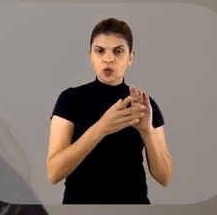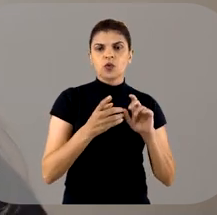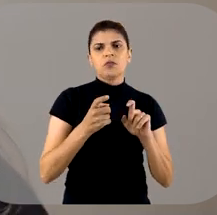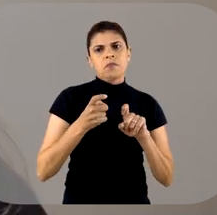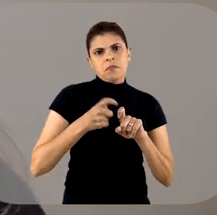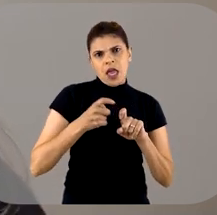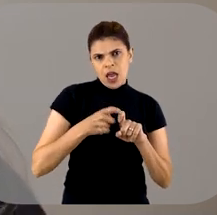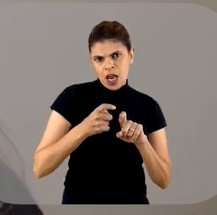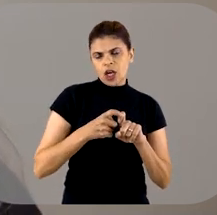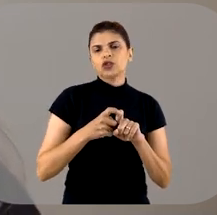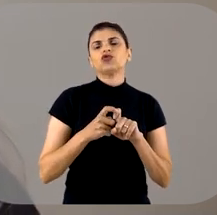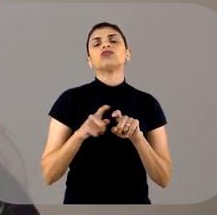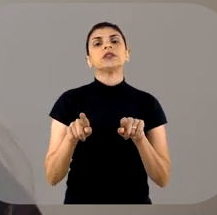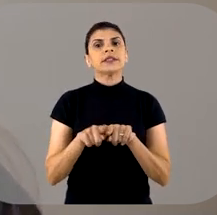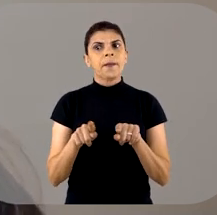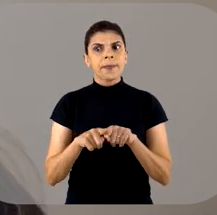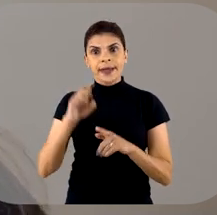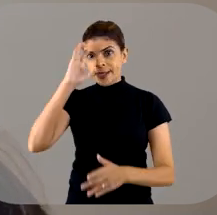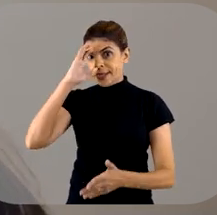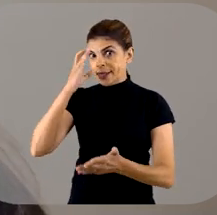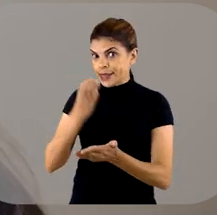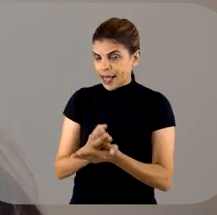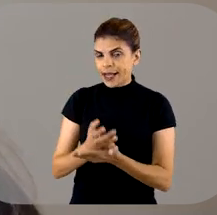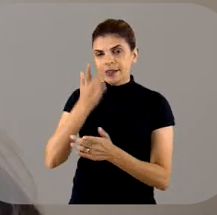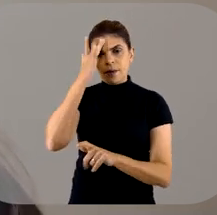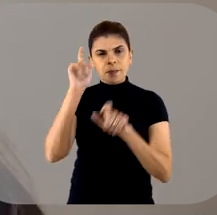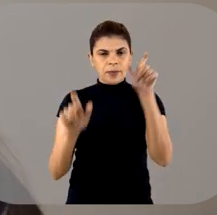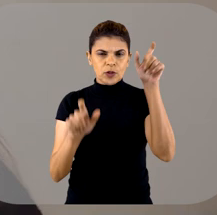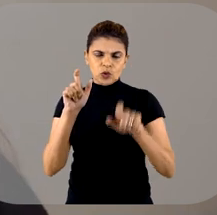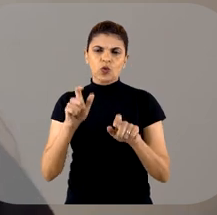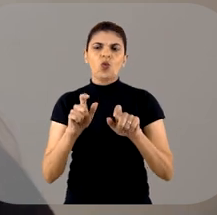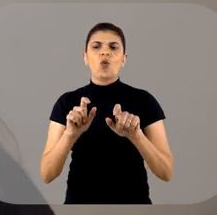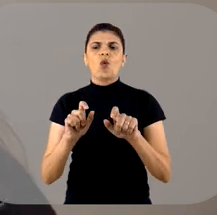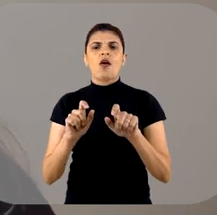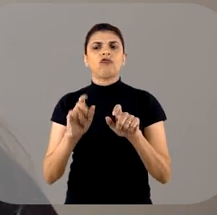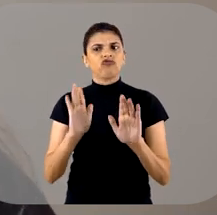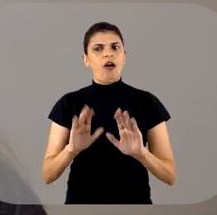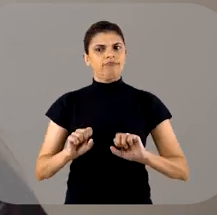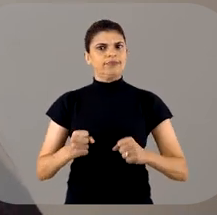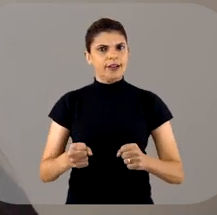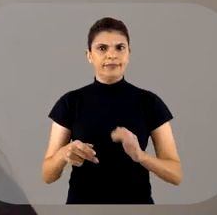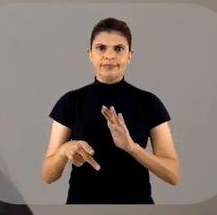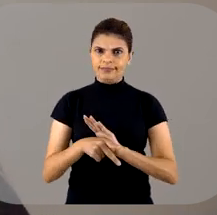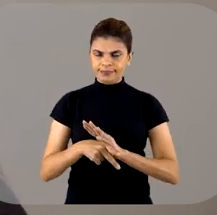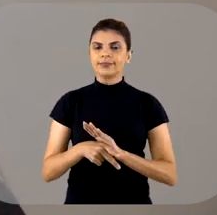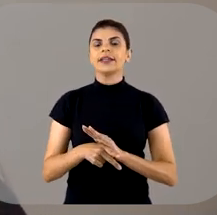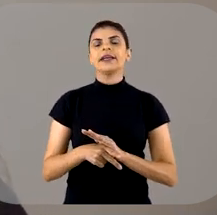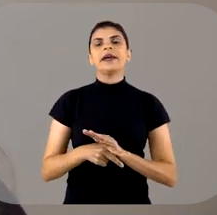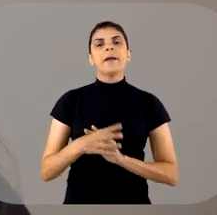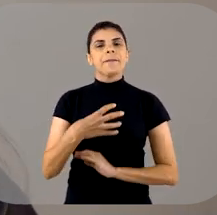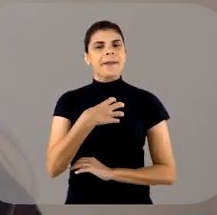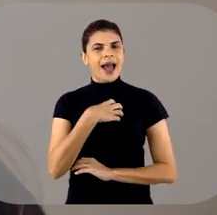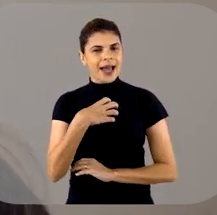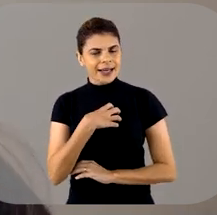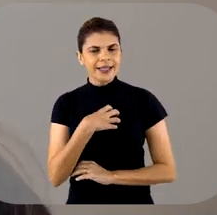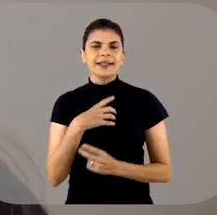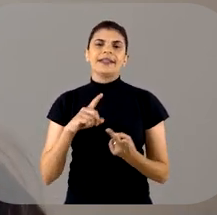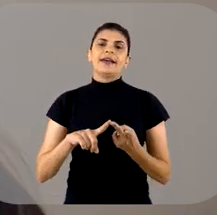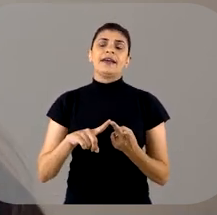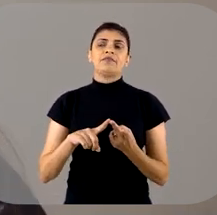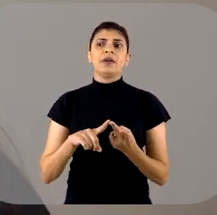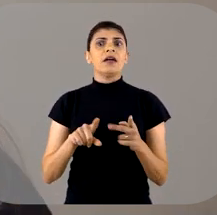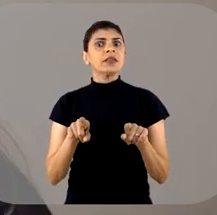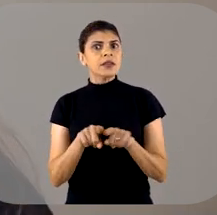teses defendidas nas faculdades de medicina do Rio de Janeiro e da Bahia, e os inventários pós-mortem e pedidos de